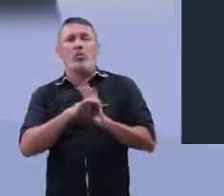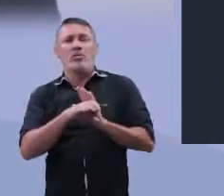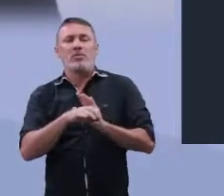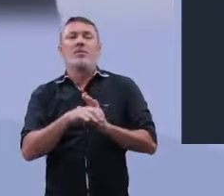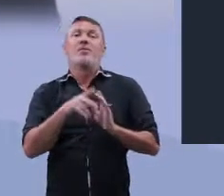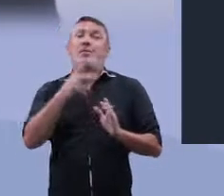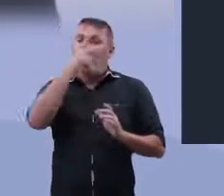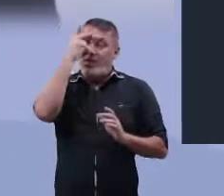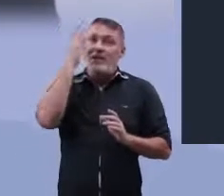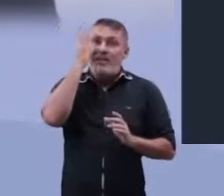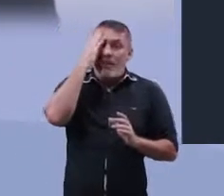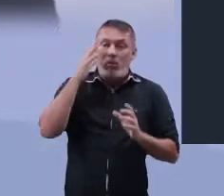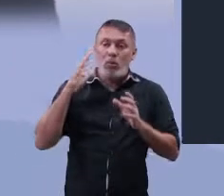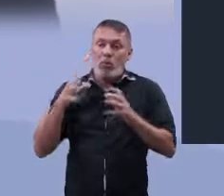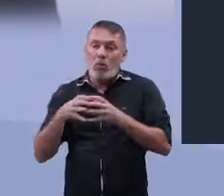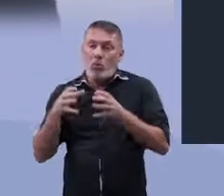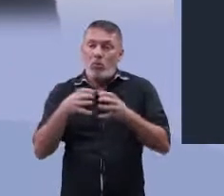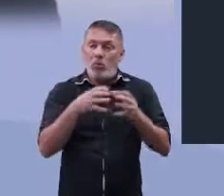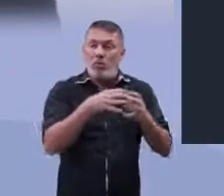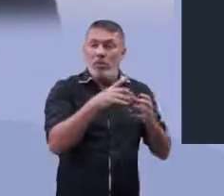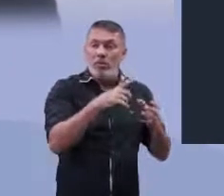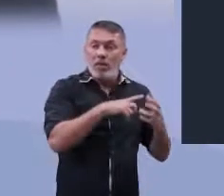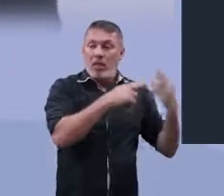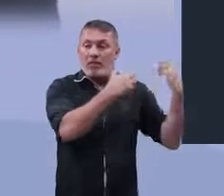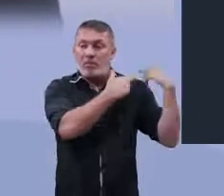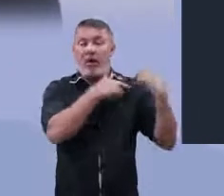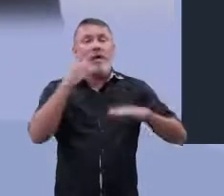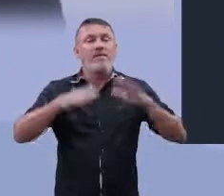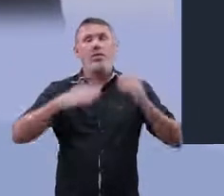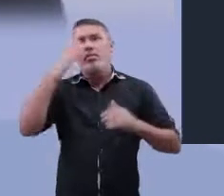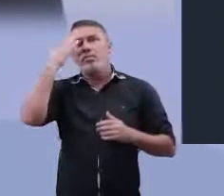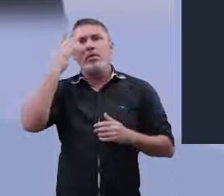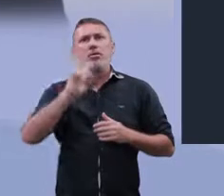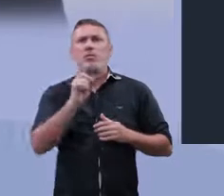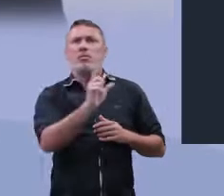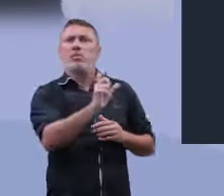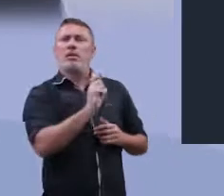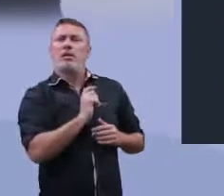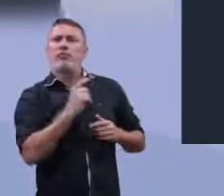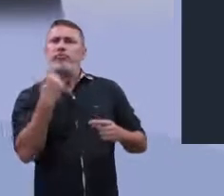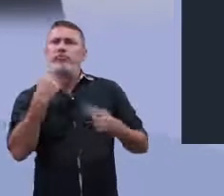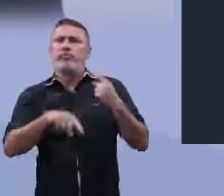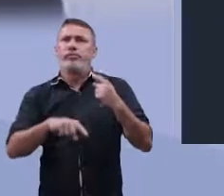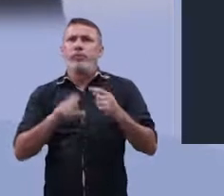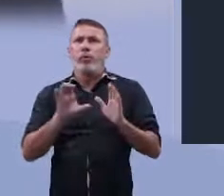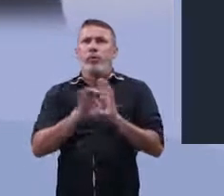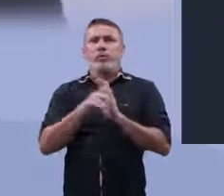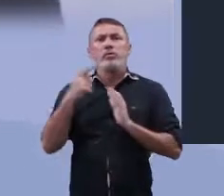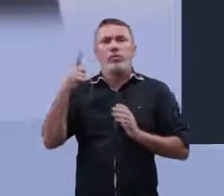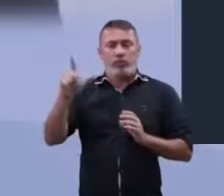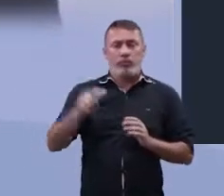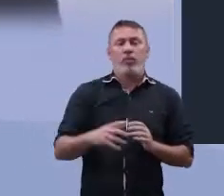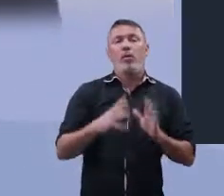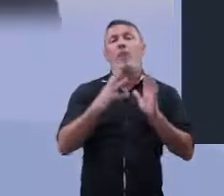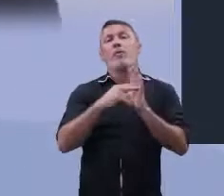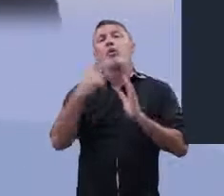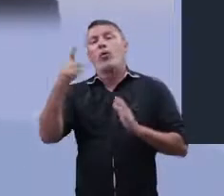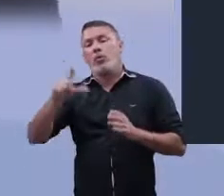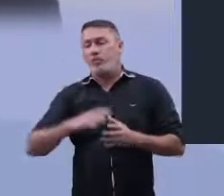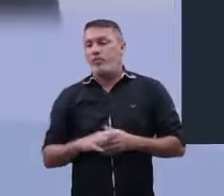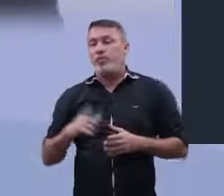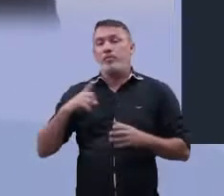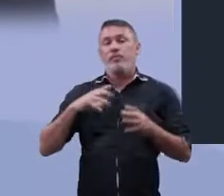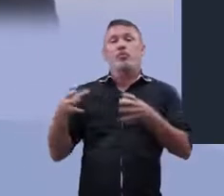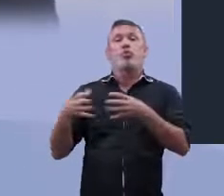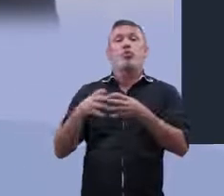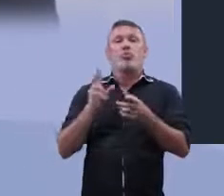Então, pessoas que não pertencem a determinados grupos talvez não entendam aquela forma de falar. Outro exemplo, um grupo